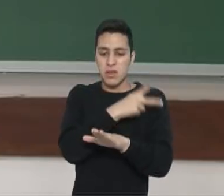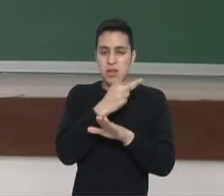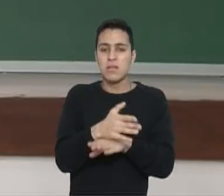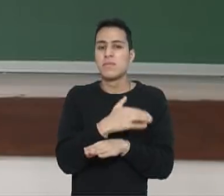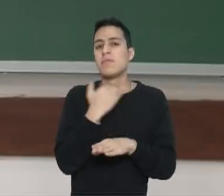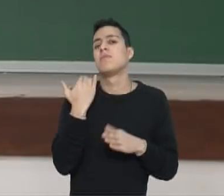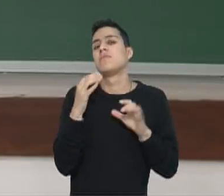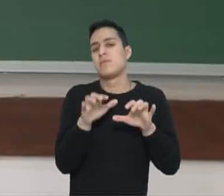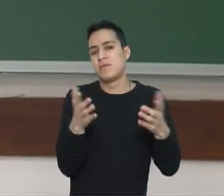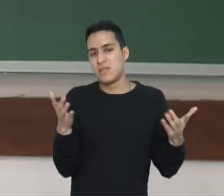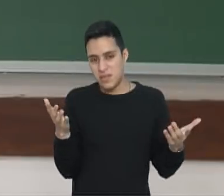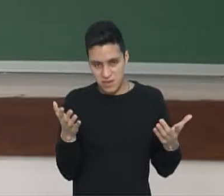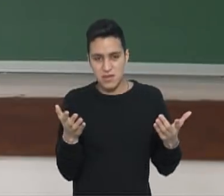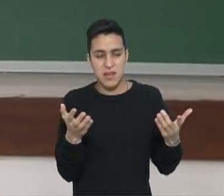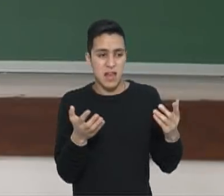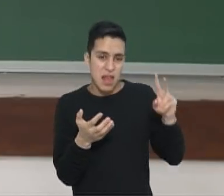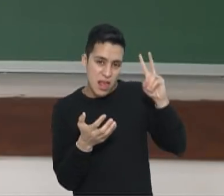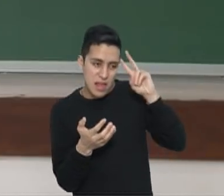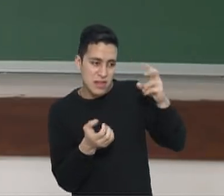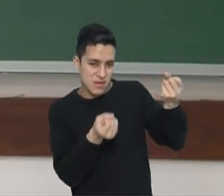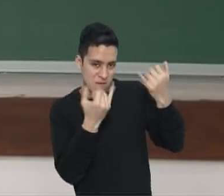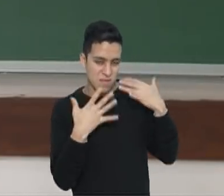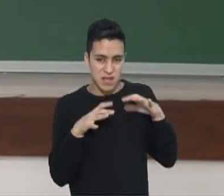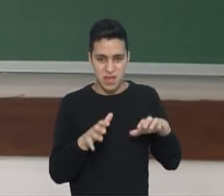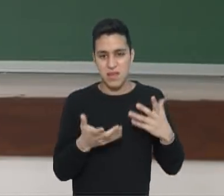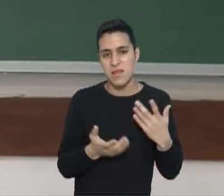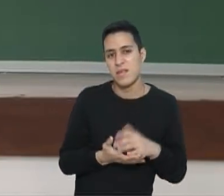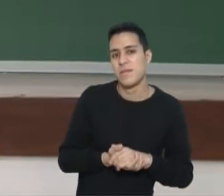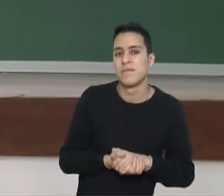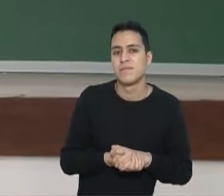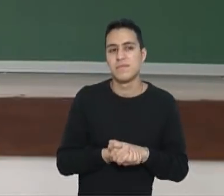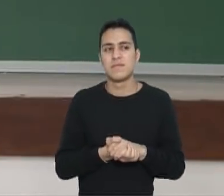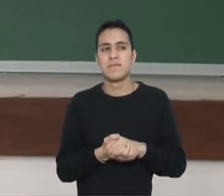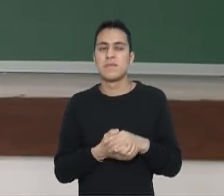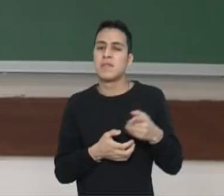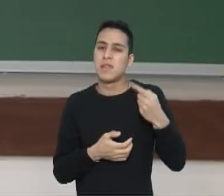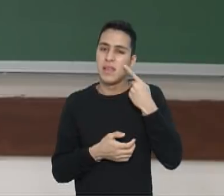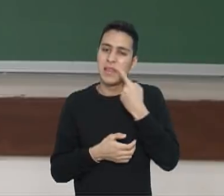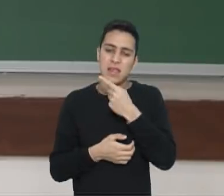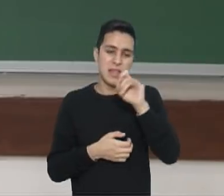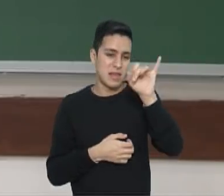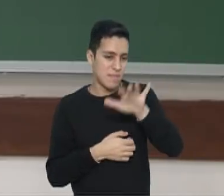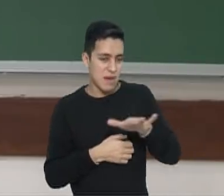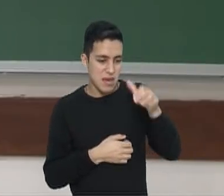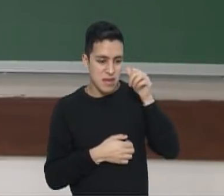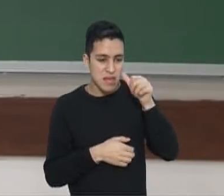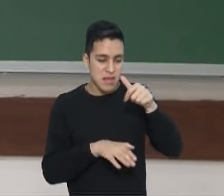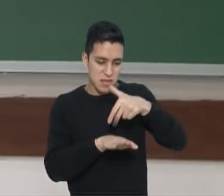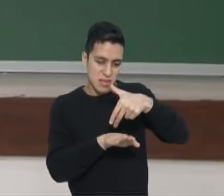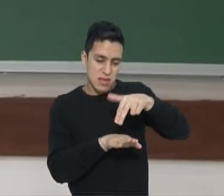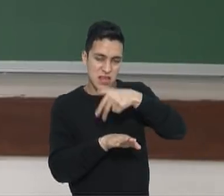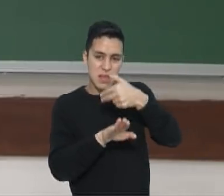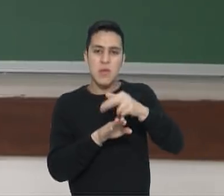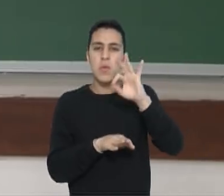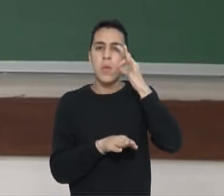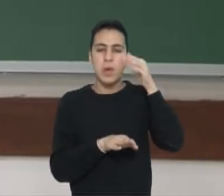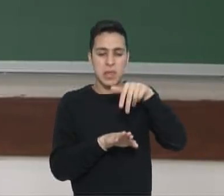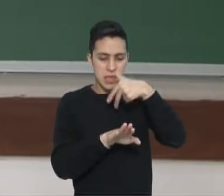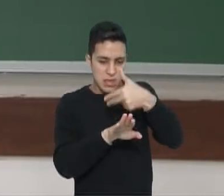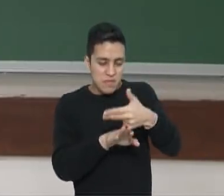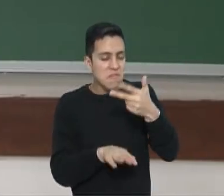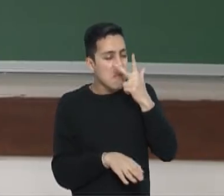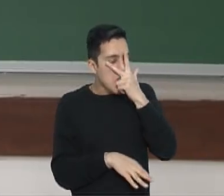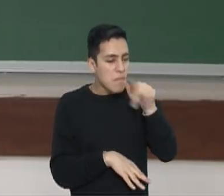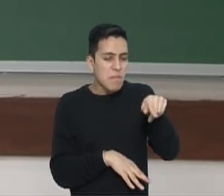morto, é assim que nos conta aí a história, né? A imagem dessa maratonista suíça também nos faz